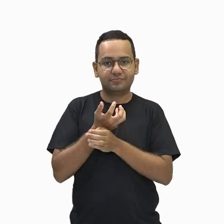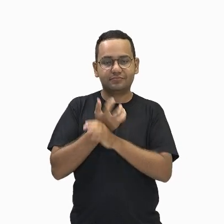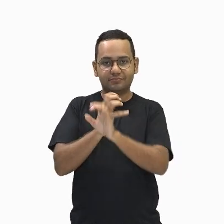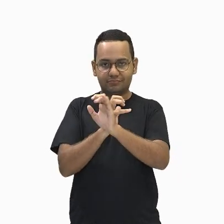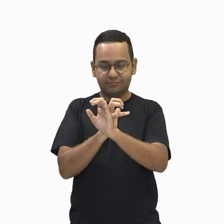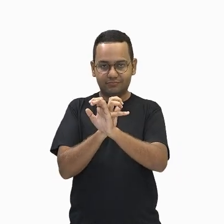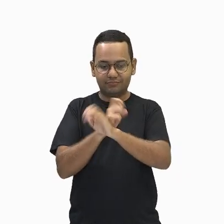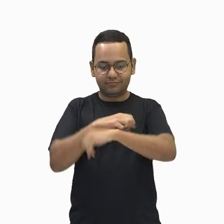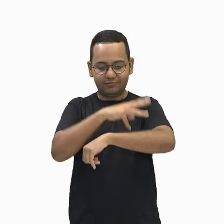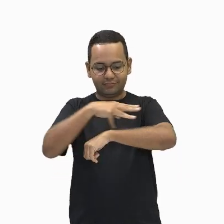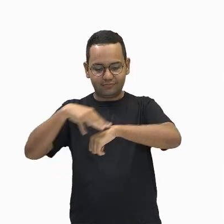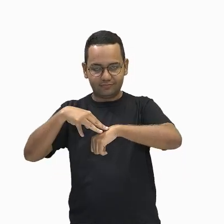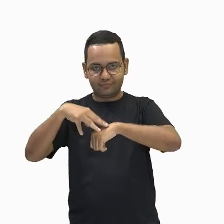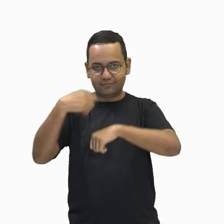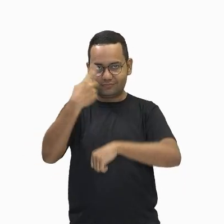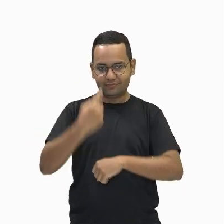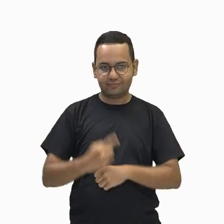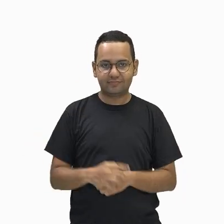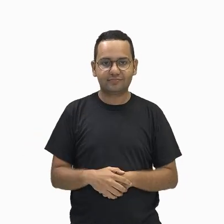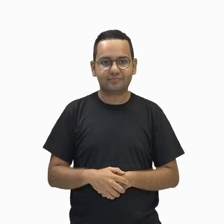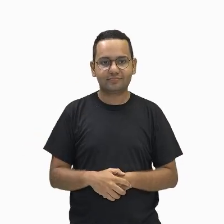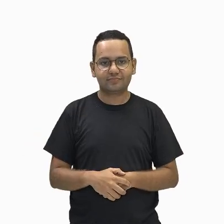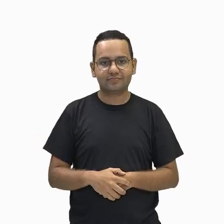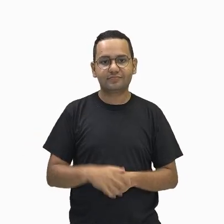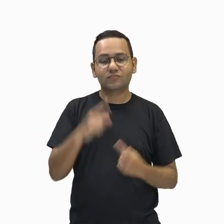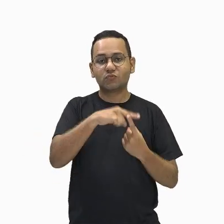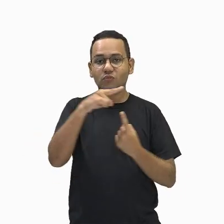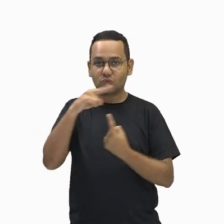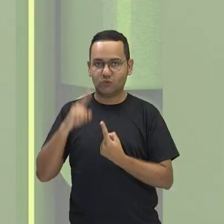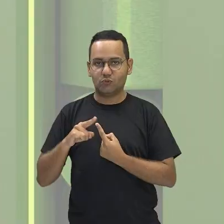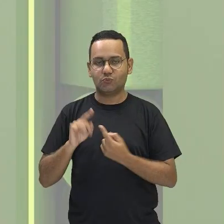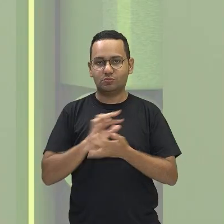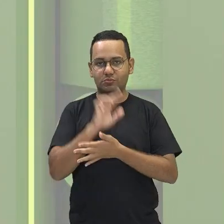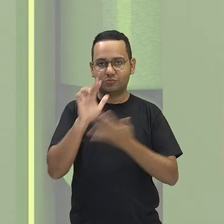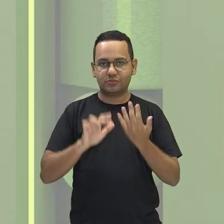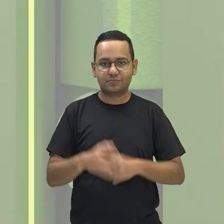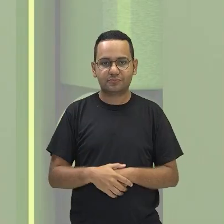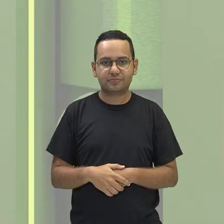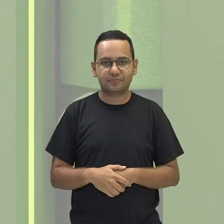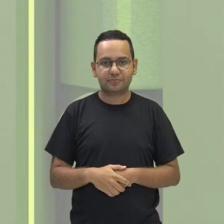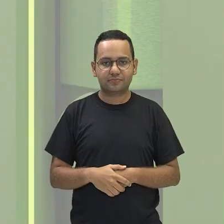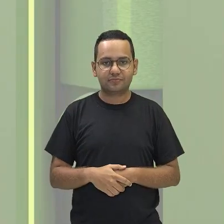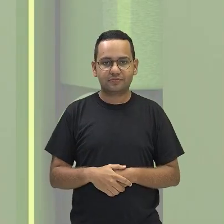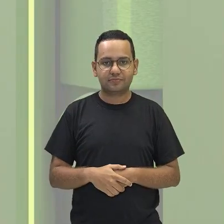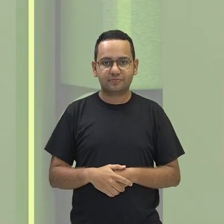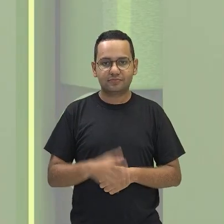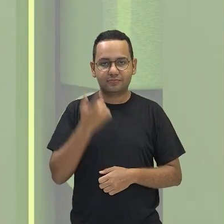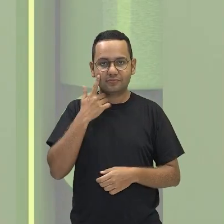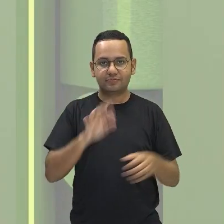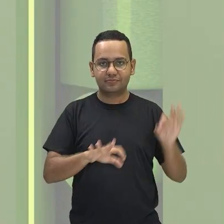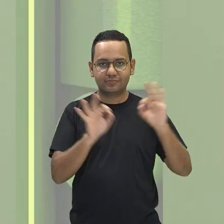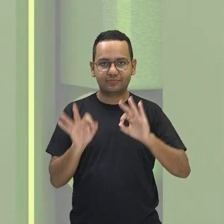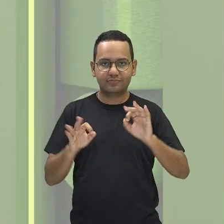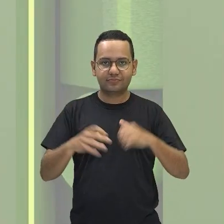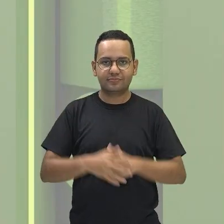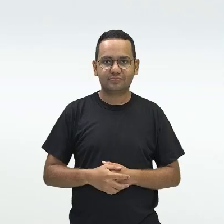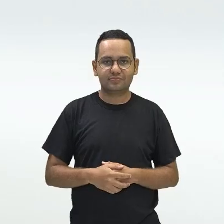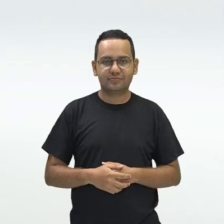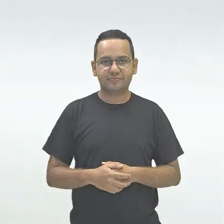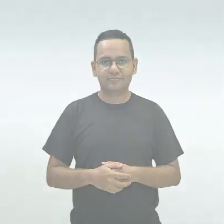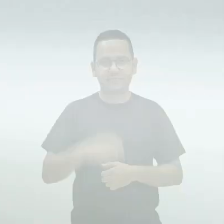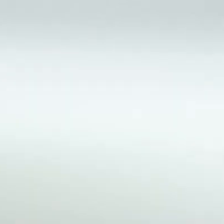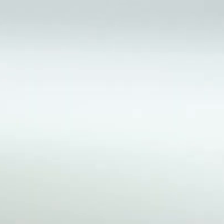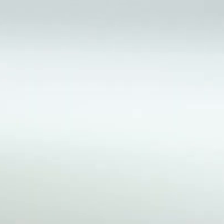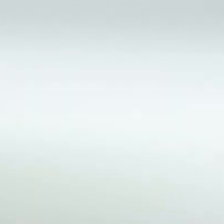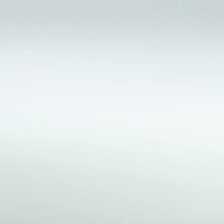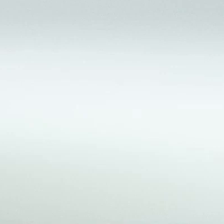sistema músculo-esquelético. Tipos de musculatura. E vamos à nossa aula.